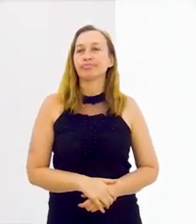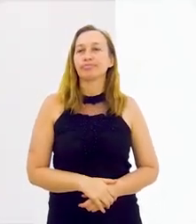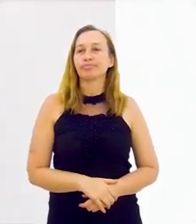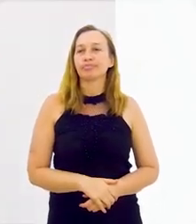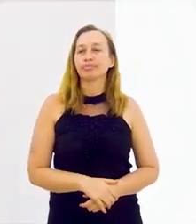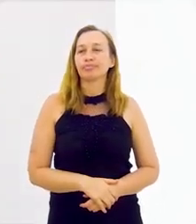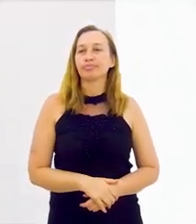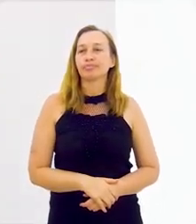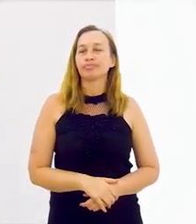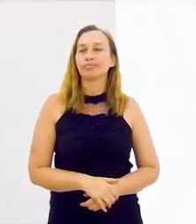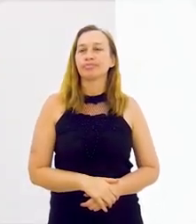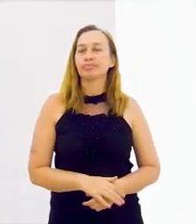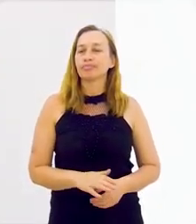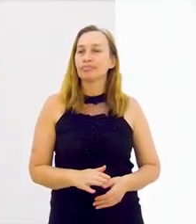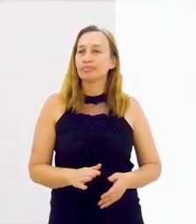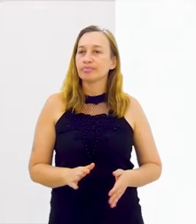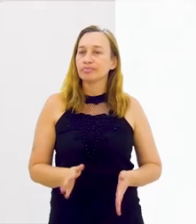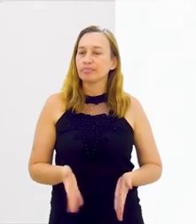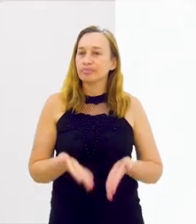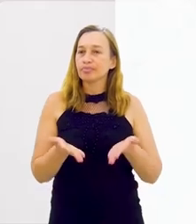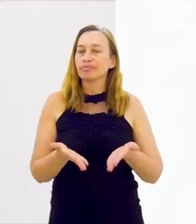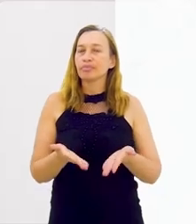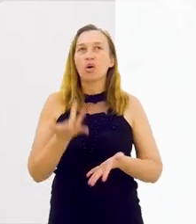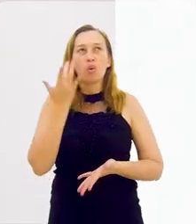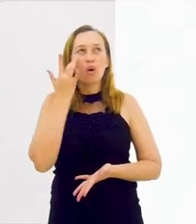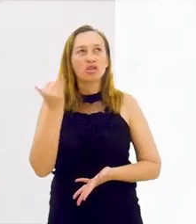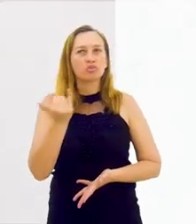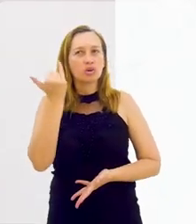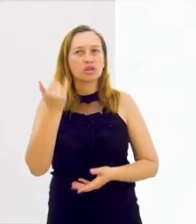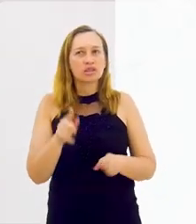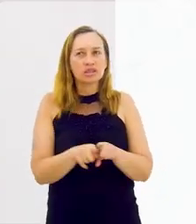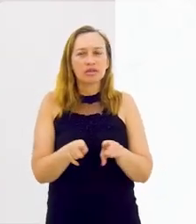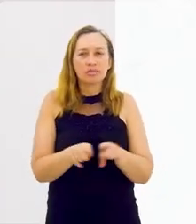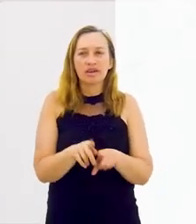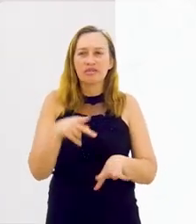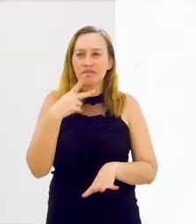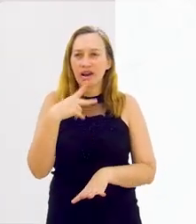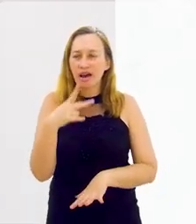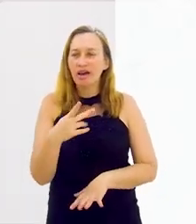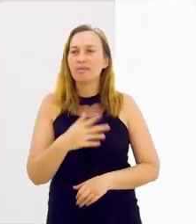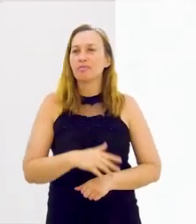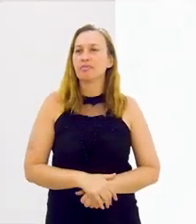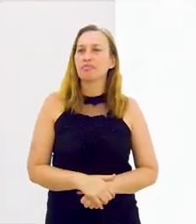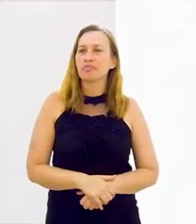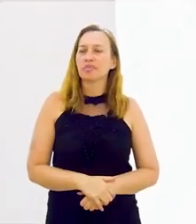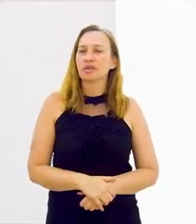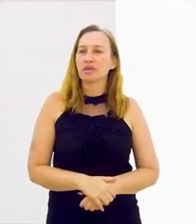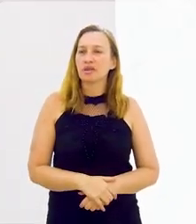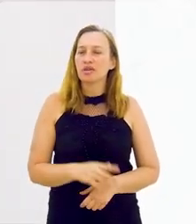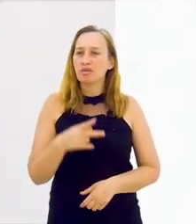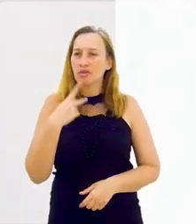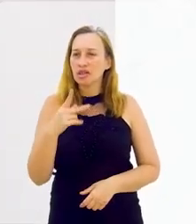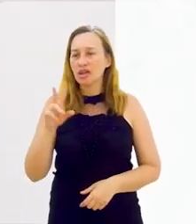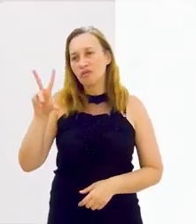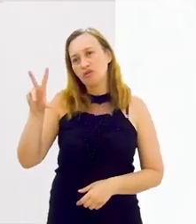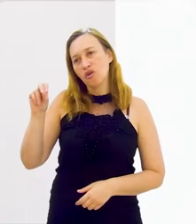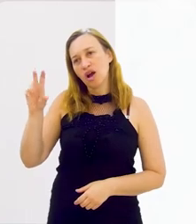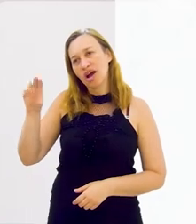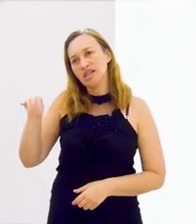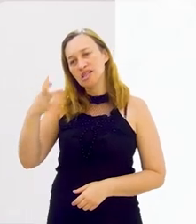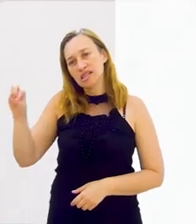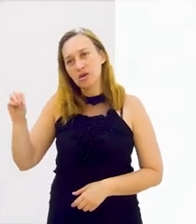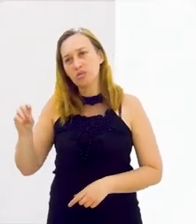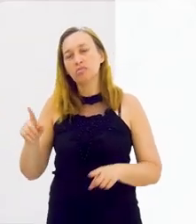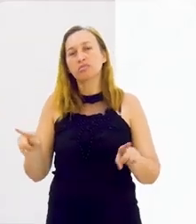exatamente. Isso acaba dando combustível. E uma coisa que eu acho muito importante também falar, né? Eu falei aqui da